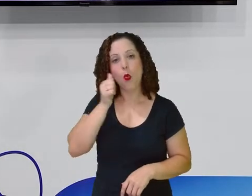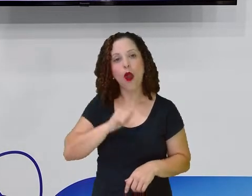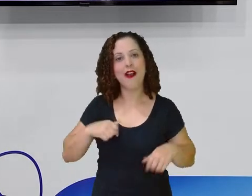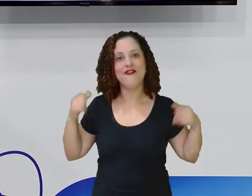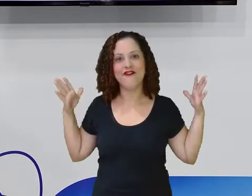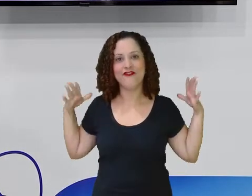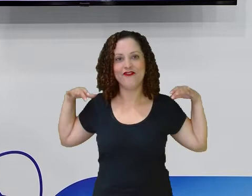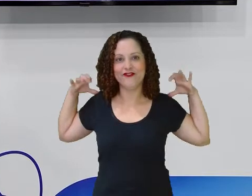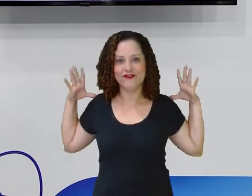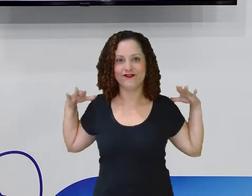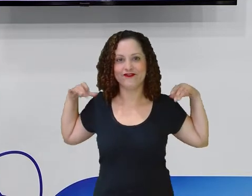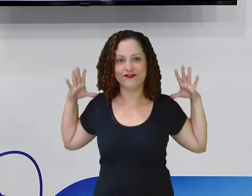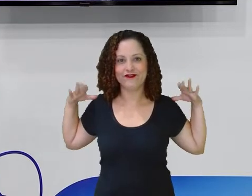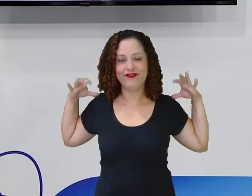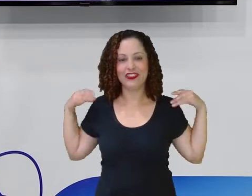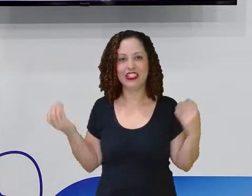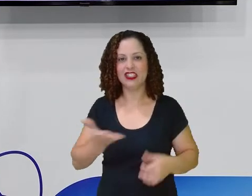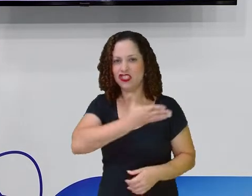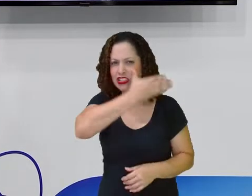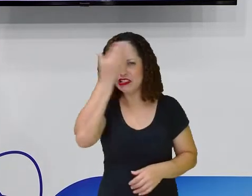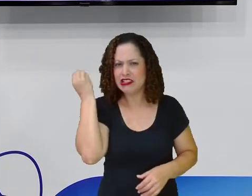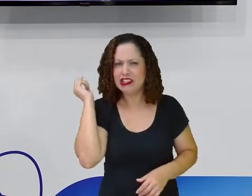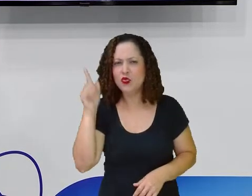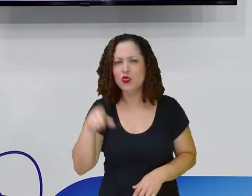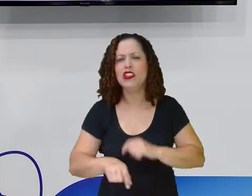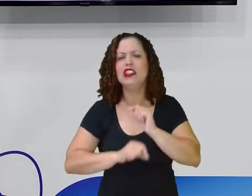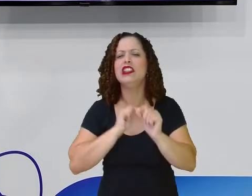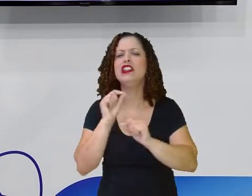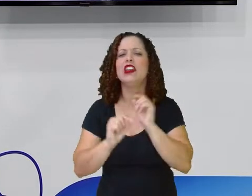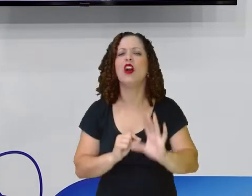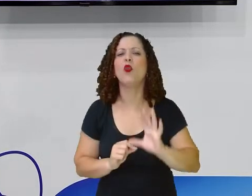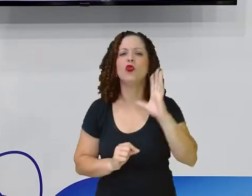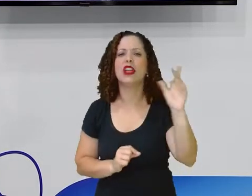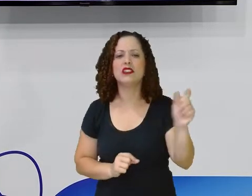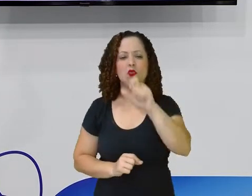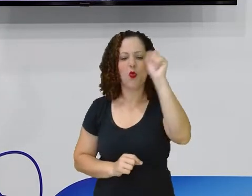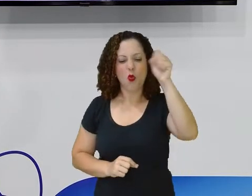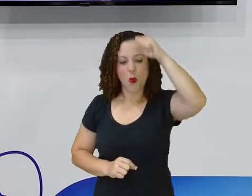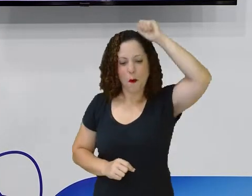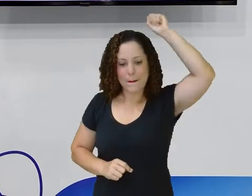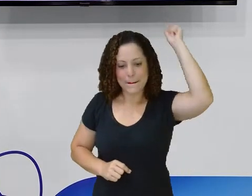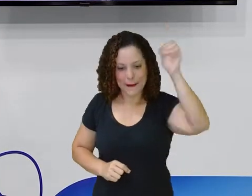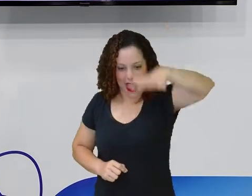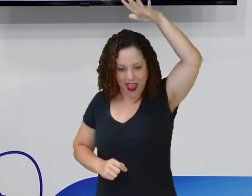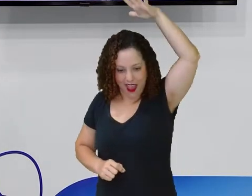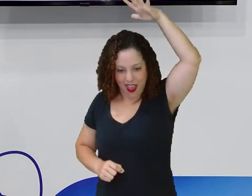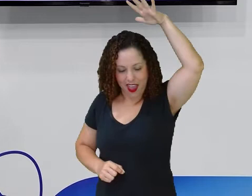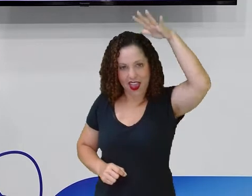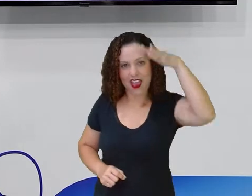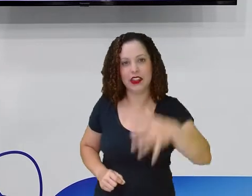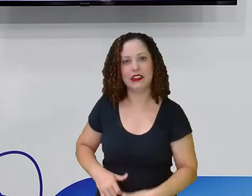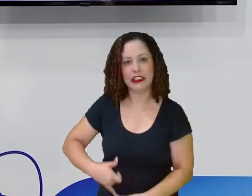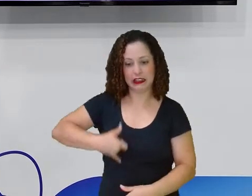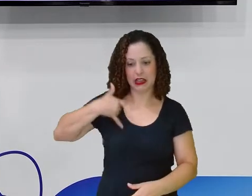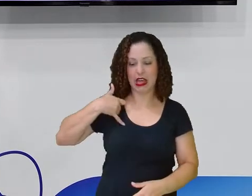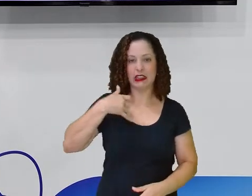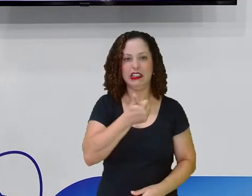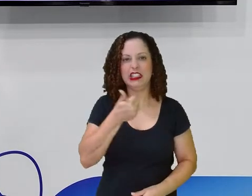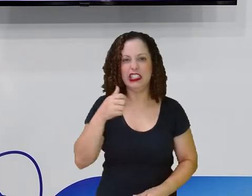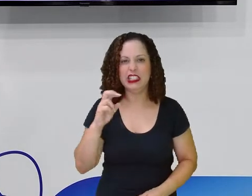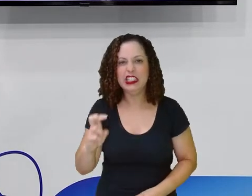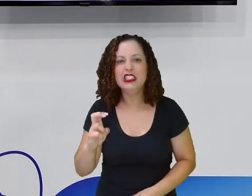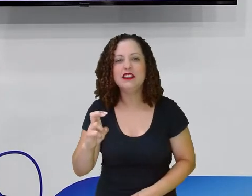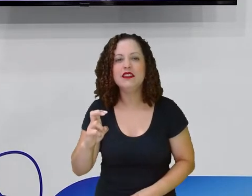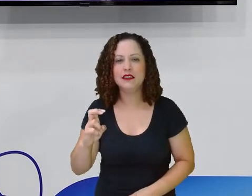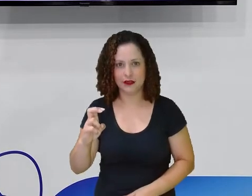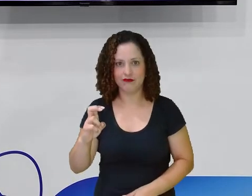faz? Lança ali uma palavra de maldição, feitiço sobre a Aurora, que quando completasse 15 anos, furaria o dedo na roca